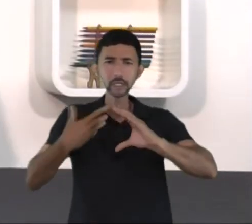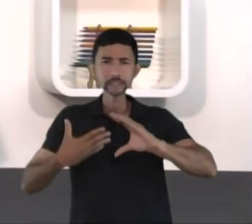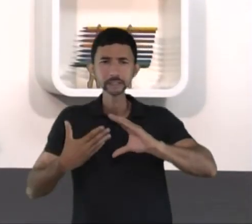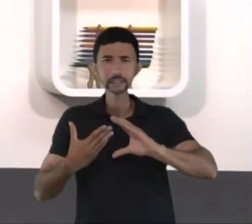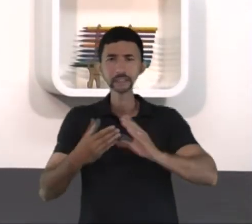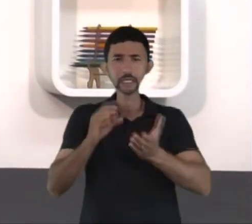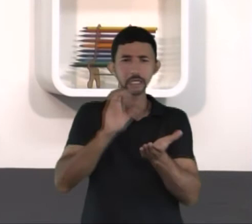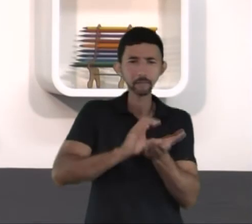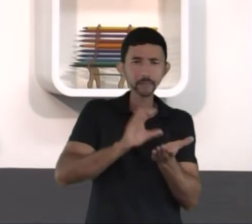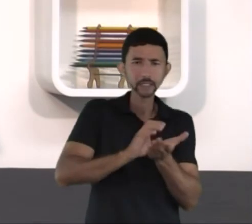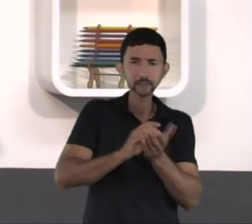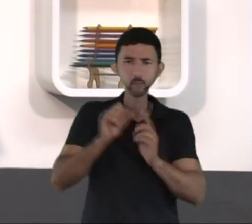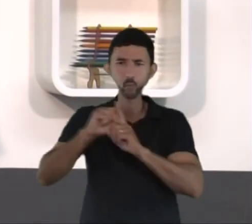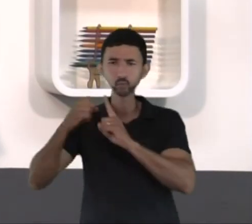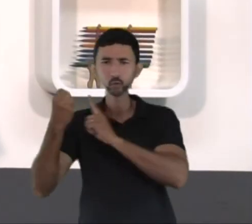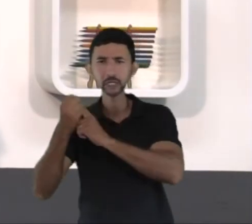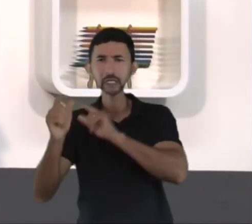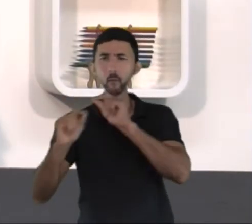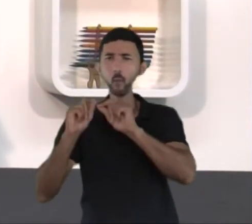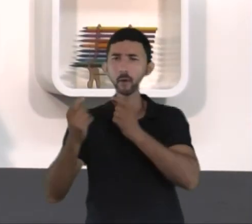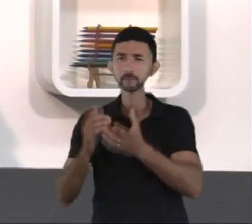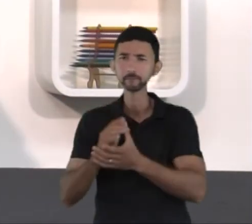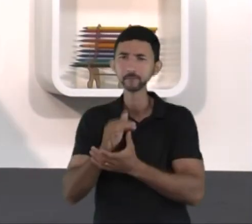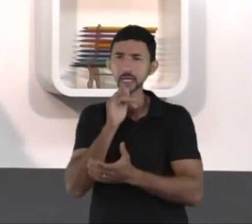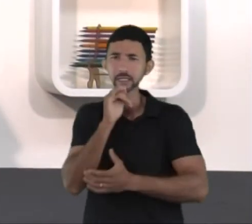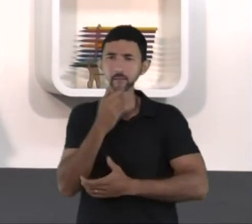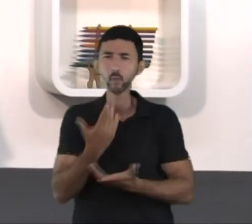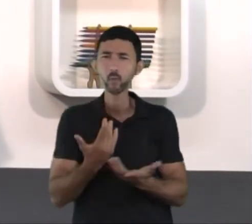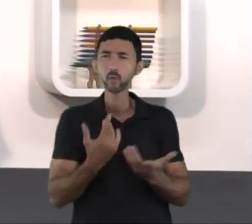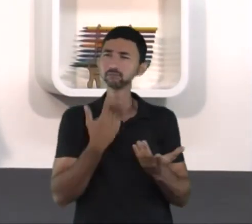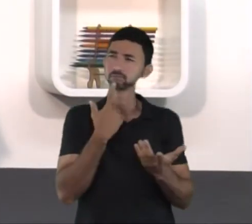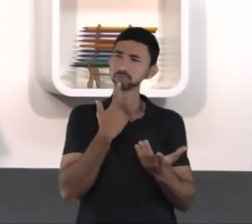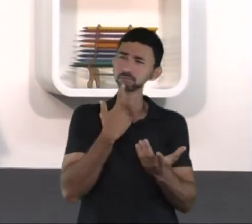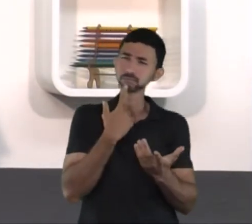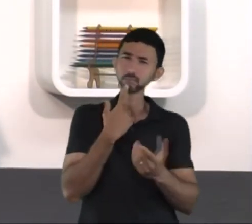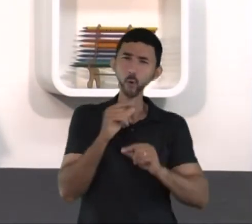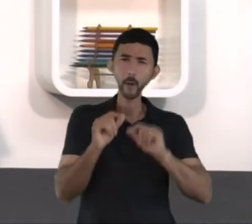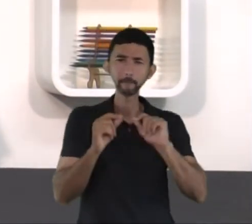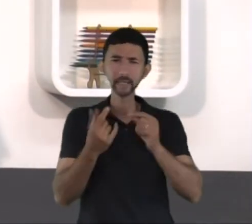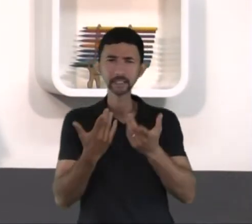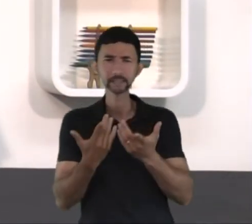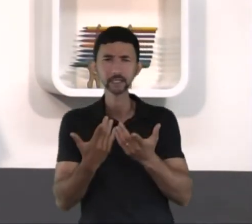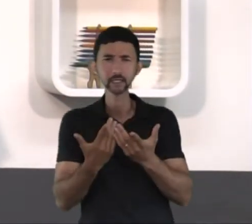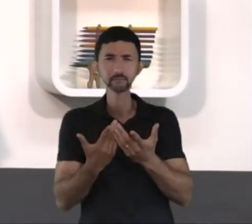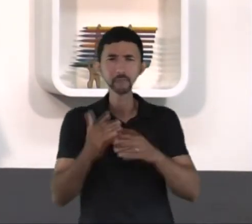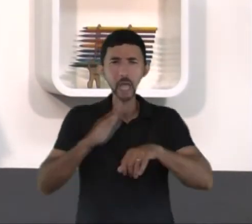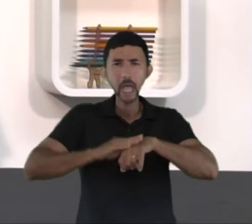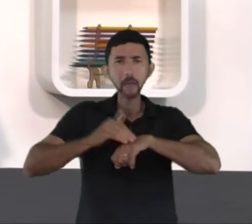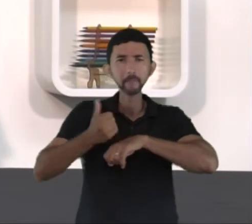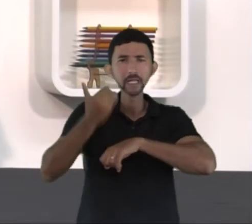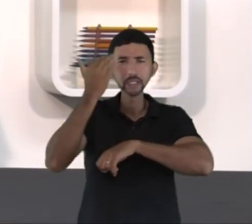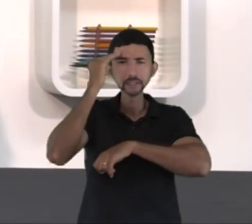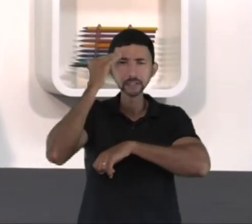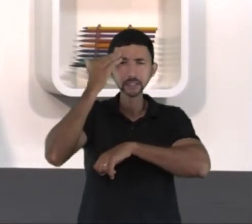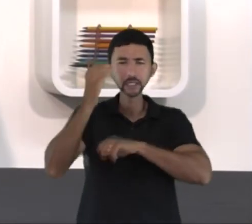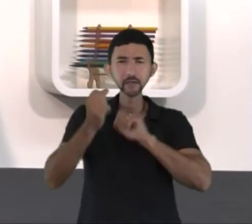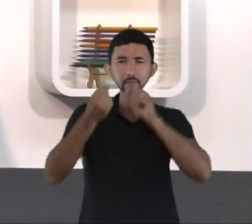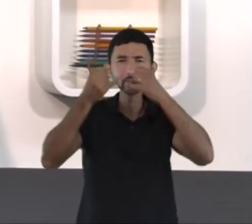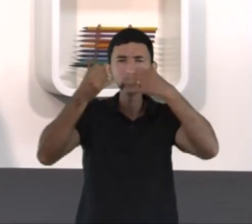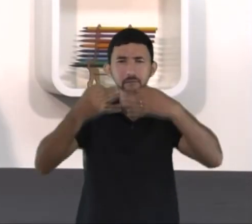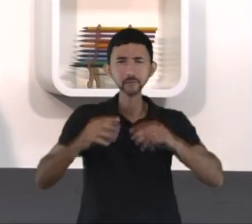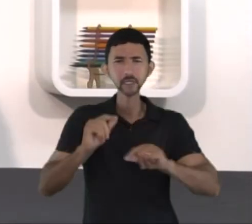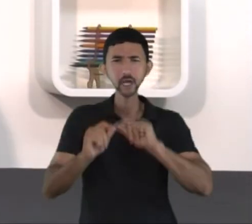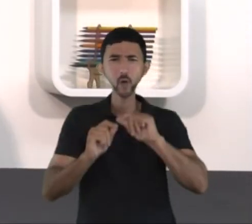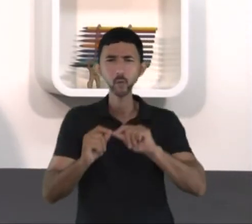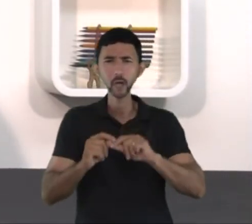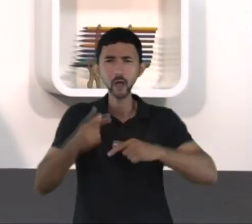capitalismo e socialismo, tá? Agora a gente tem como melhor mostrar para vocês o que